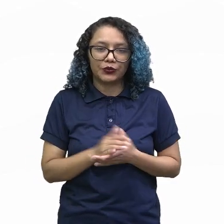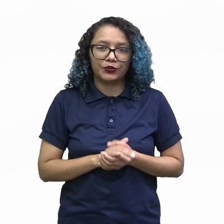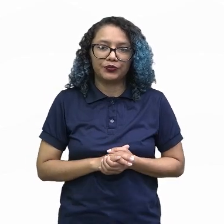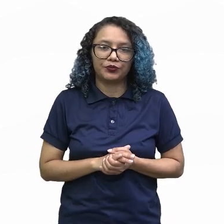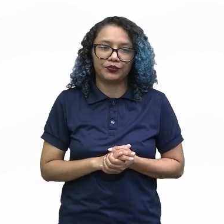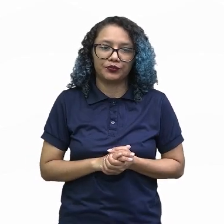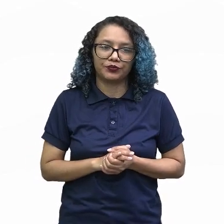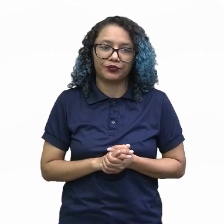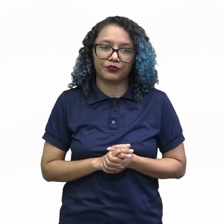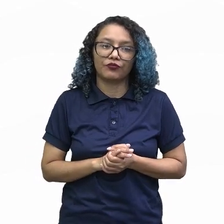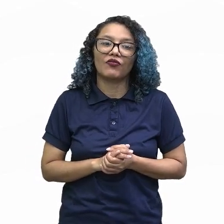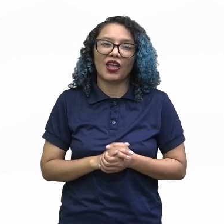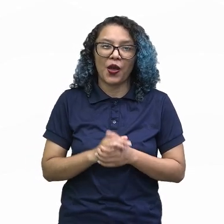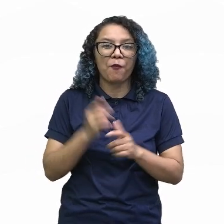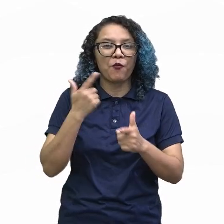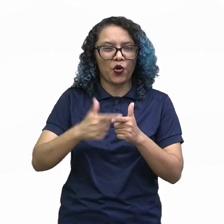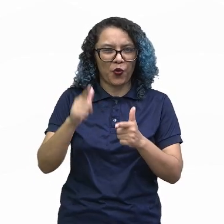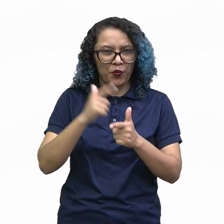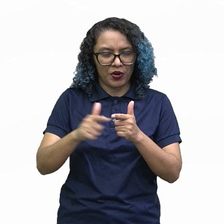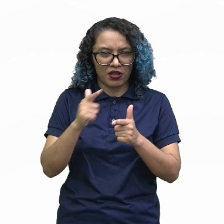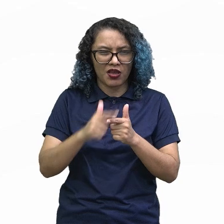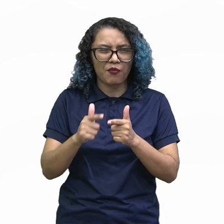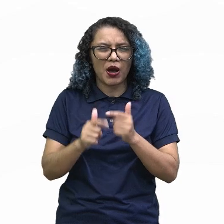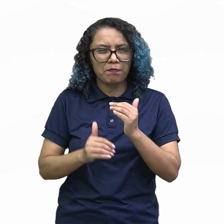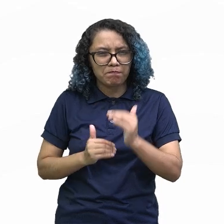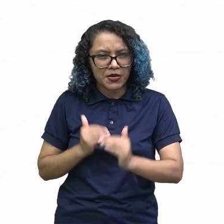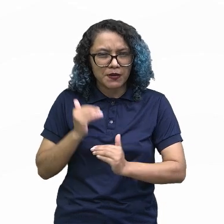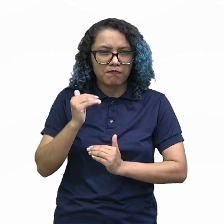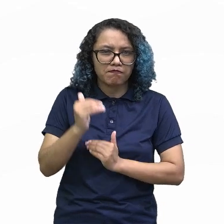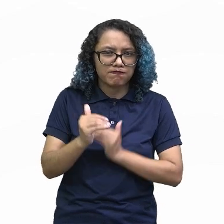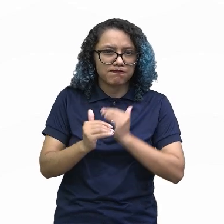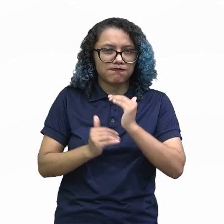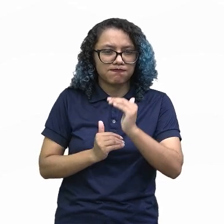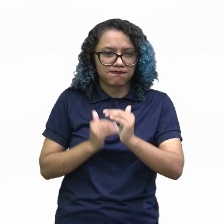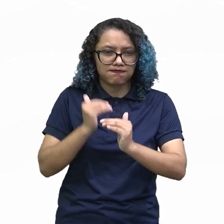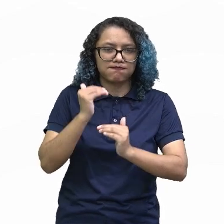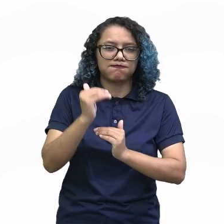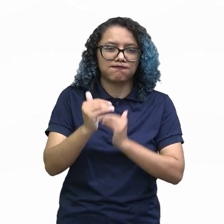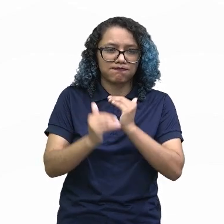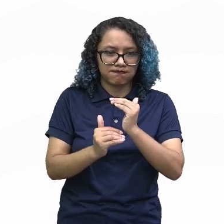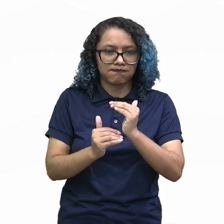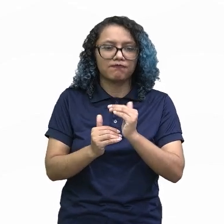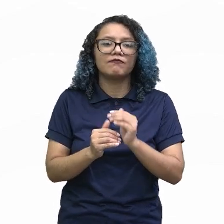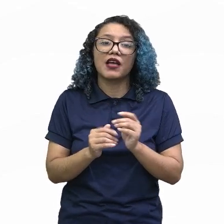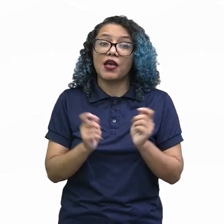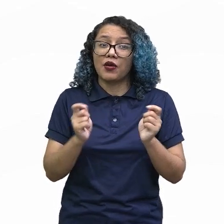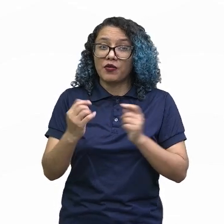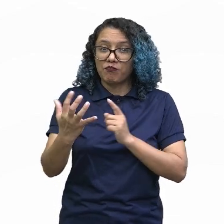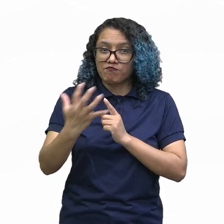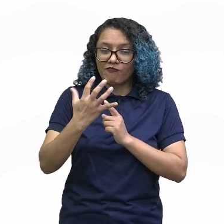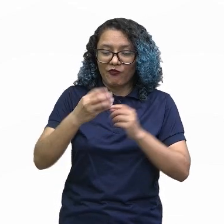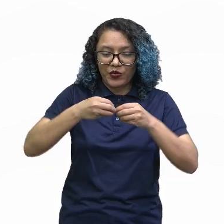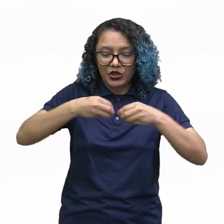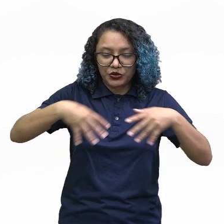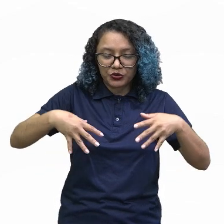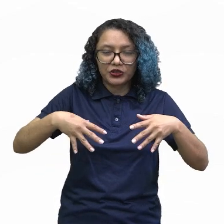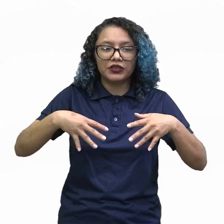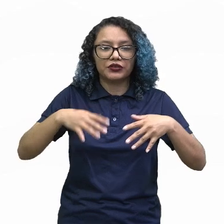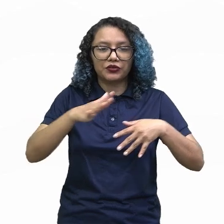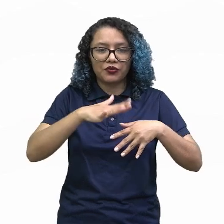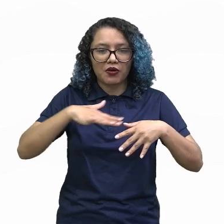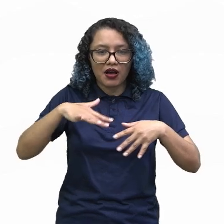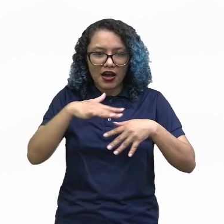distúrbio progressivo, ela envolve a degeneração do sistema motor em vários níveis: o